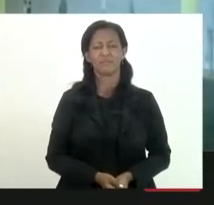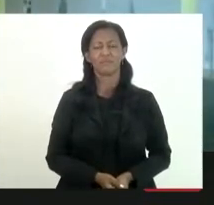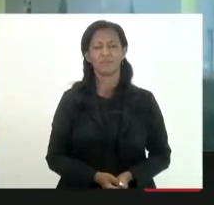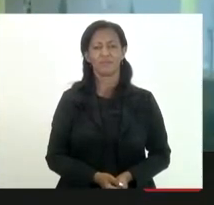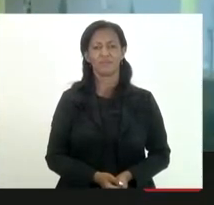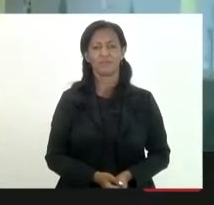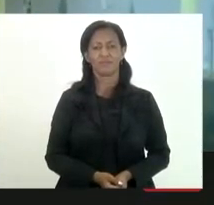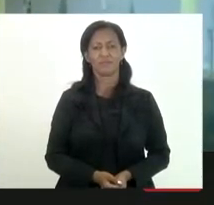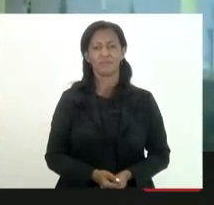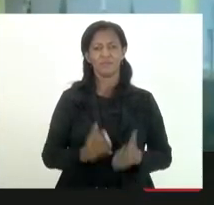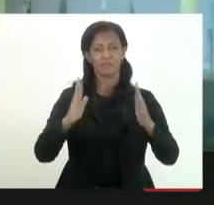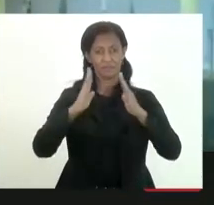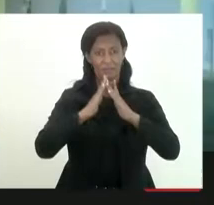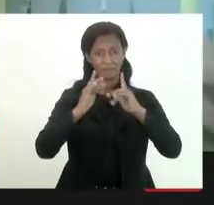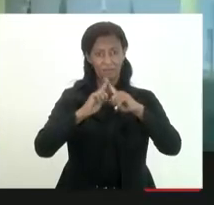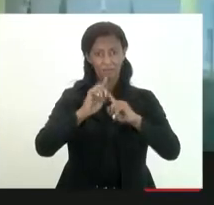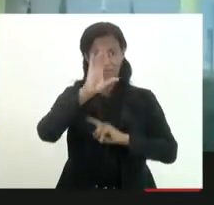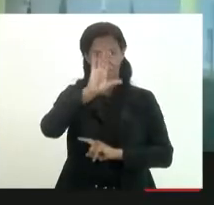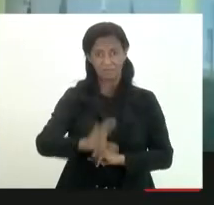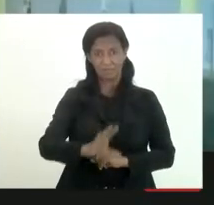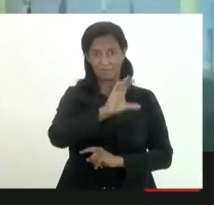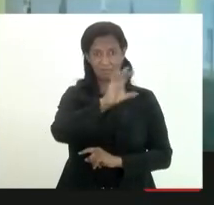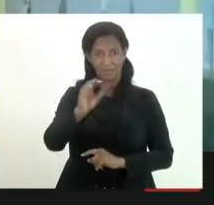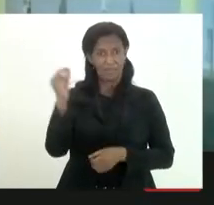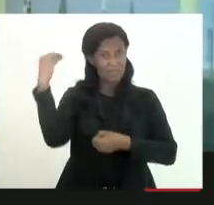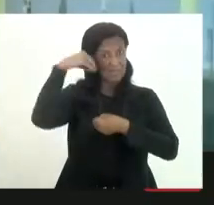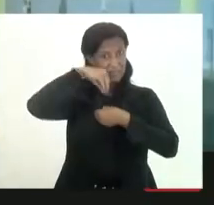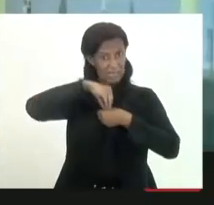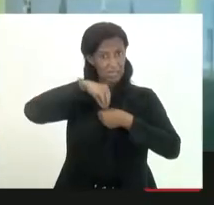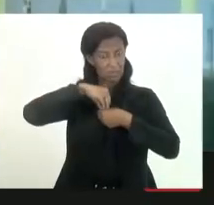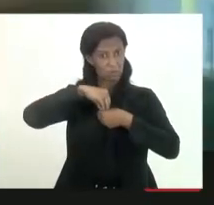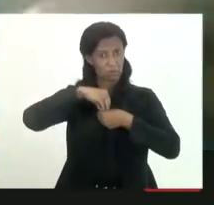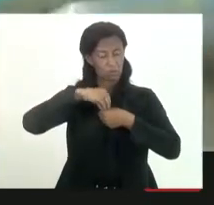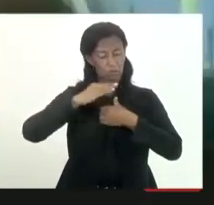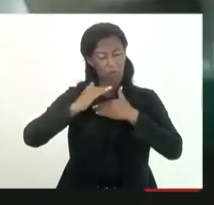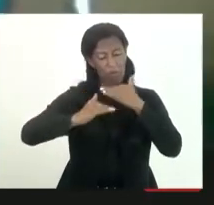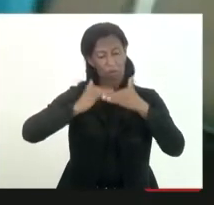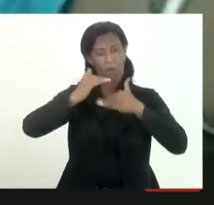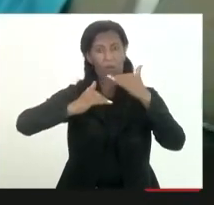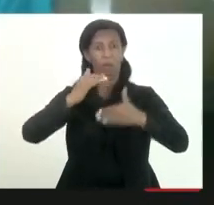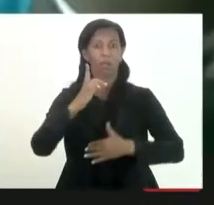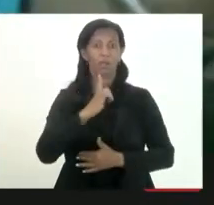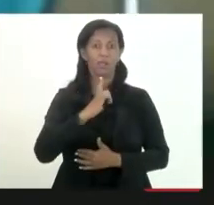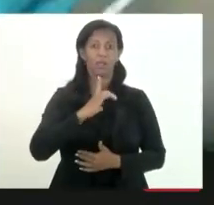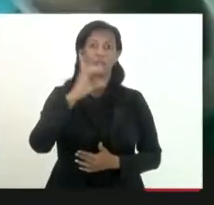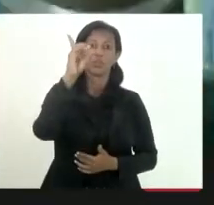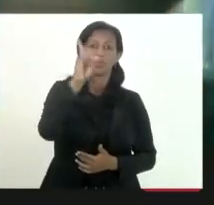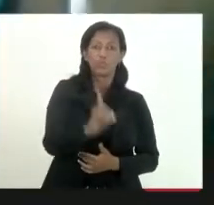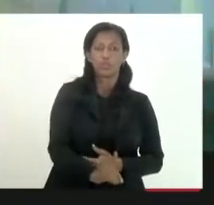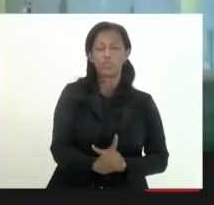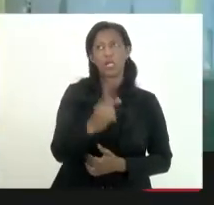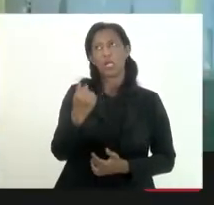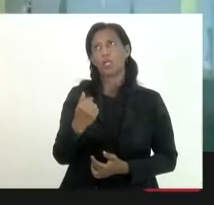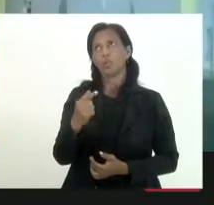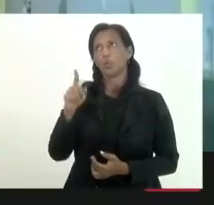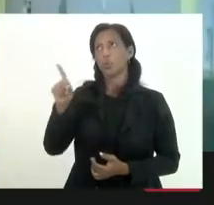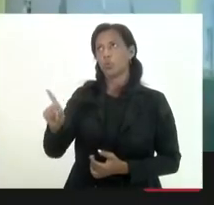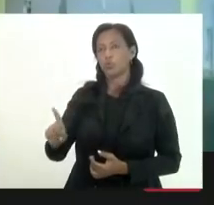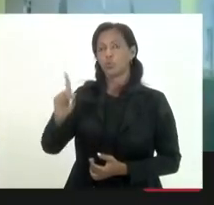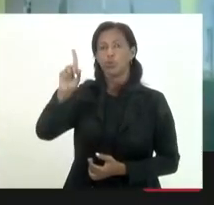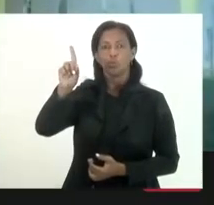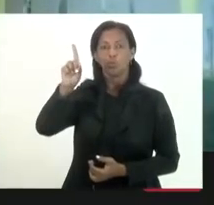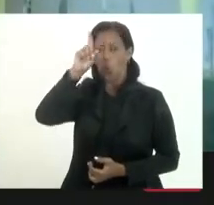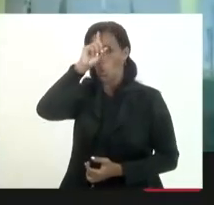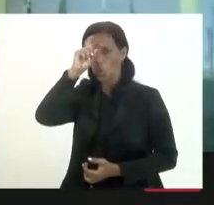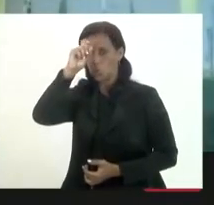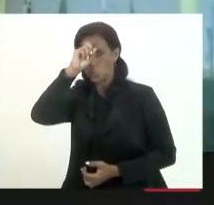A Igreja Católica, dentro dos seus processos, ela tem o direito de, num hospital, uma pessoa